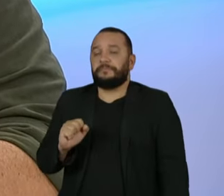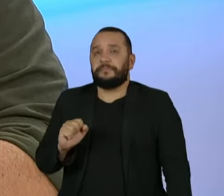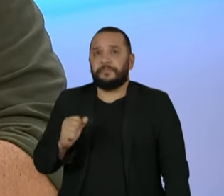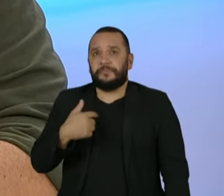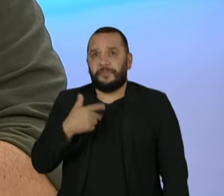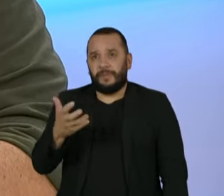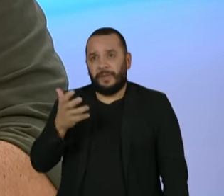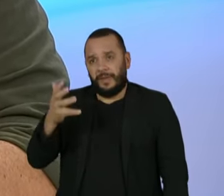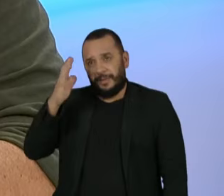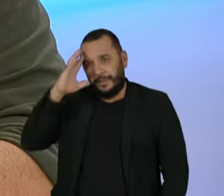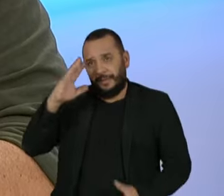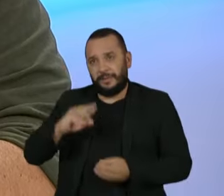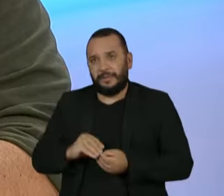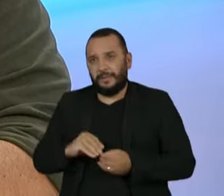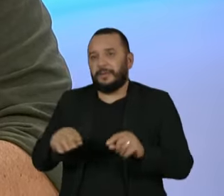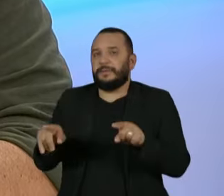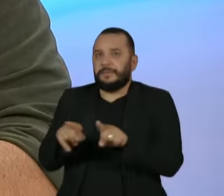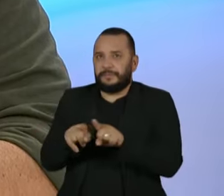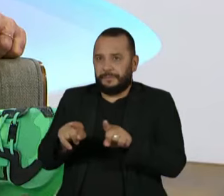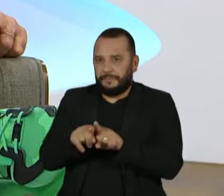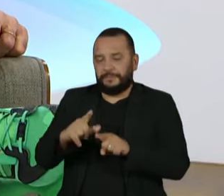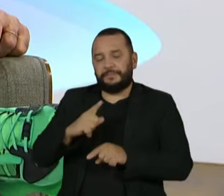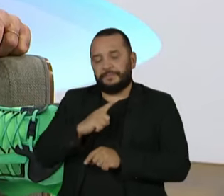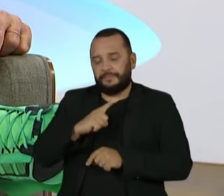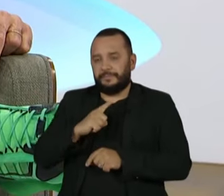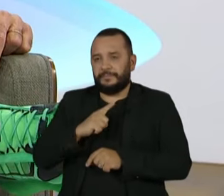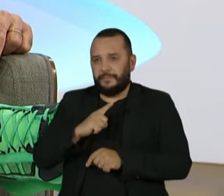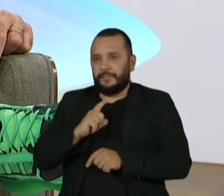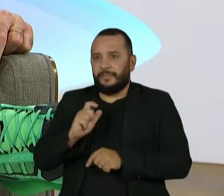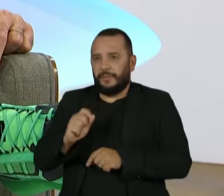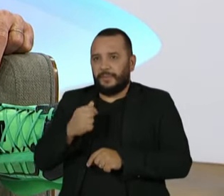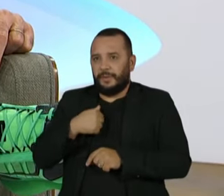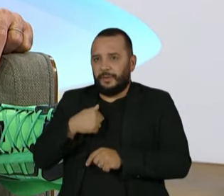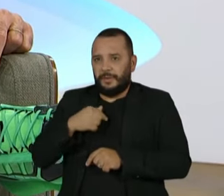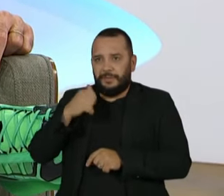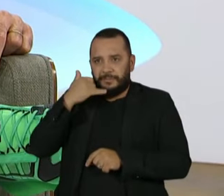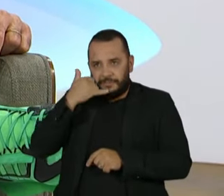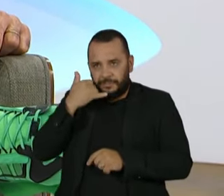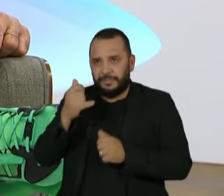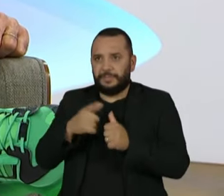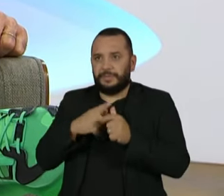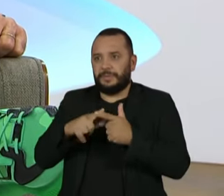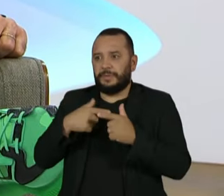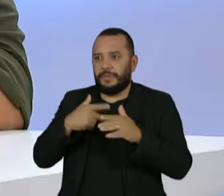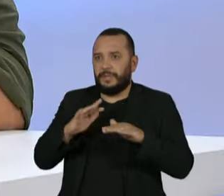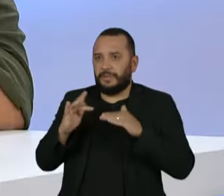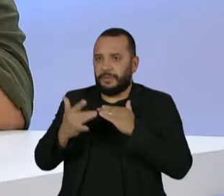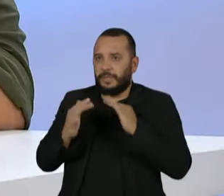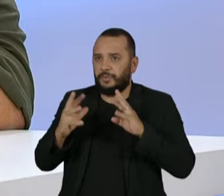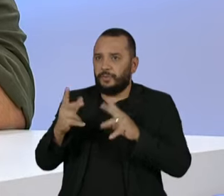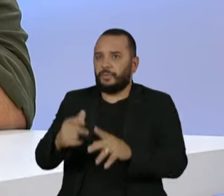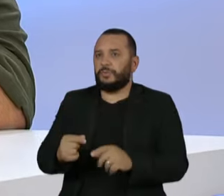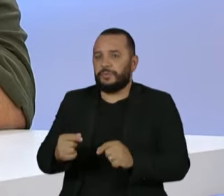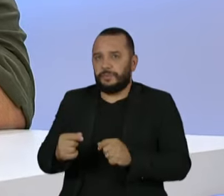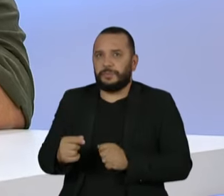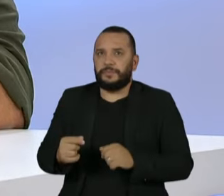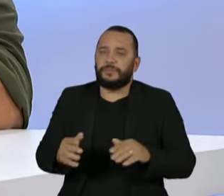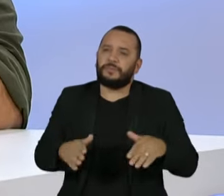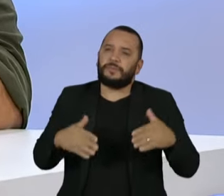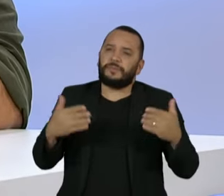a partir também do smartphone a partir de outros desenvolvimentos aí de redes sociais e tudo é qual que seria